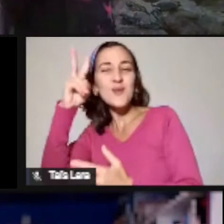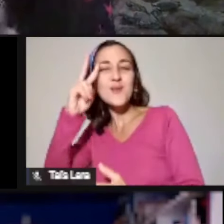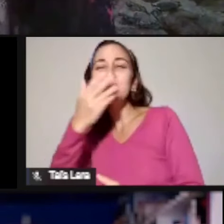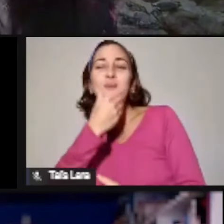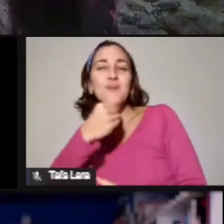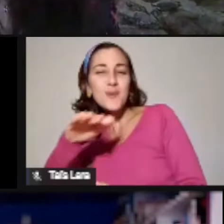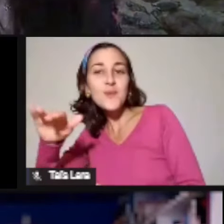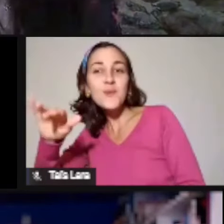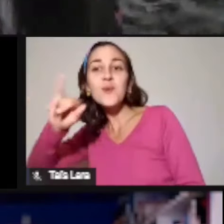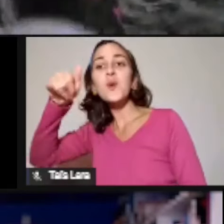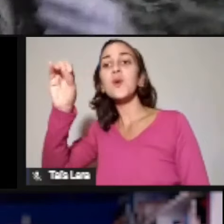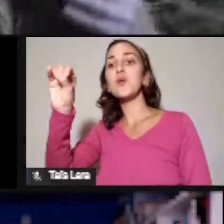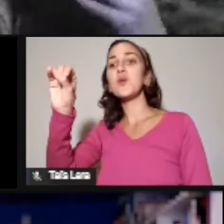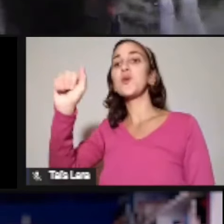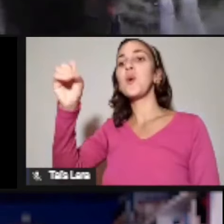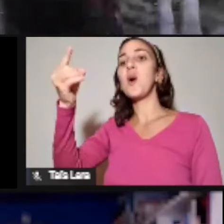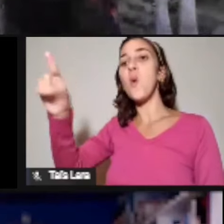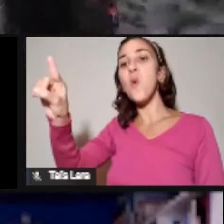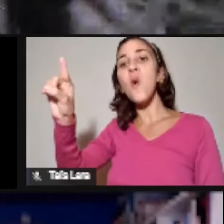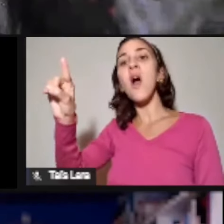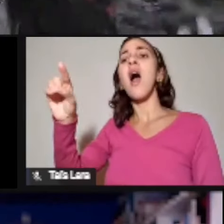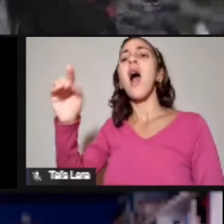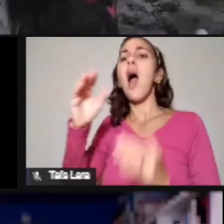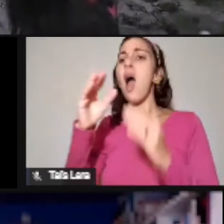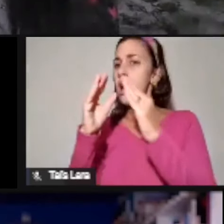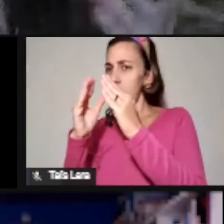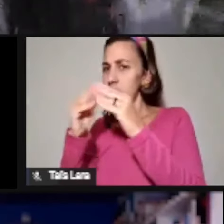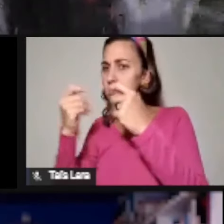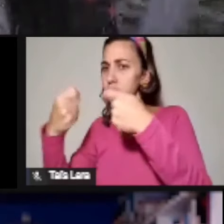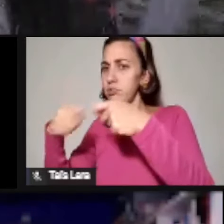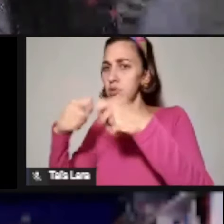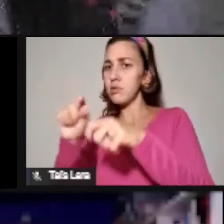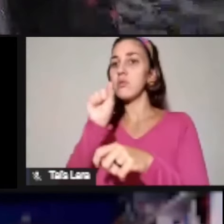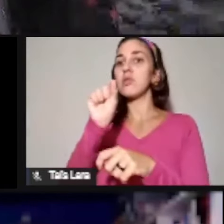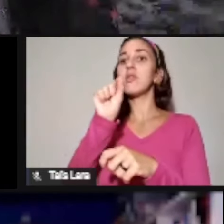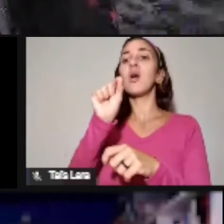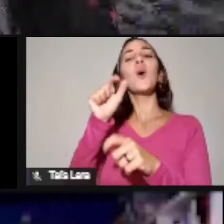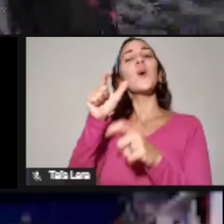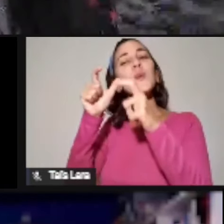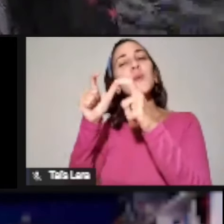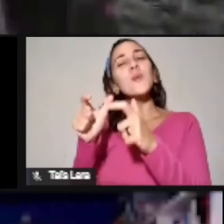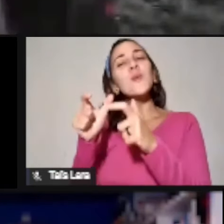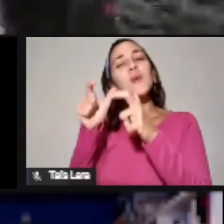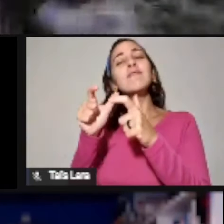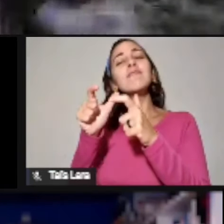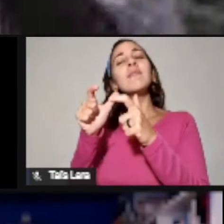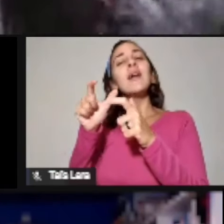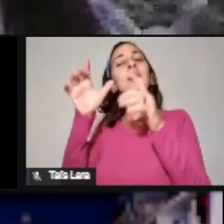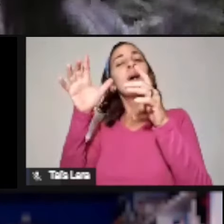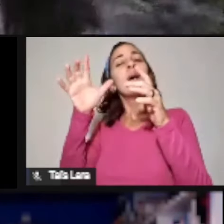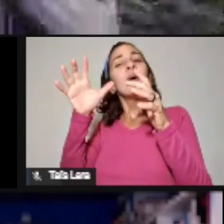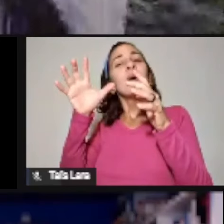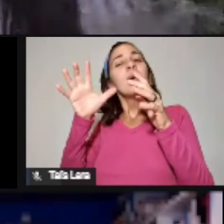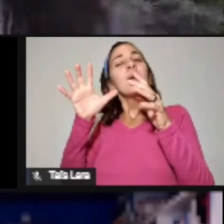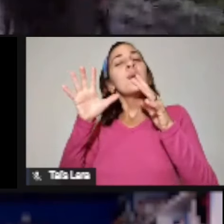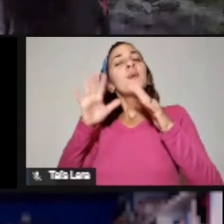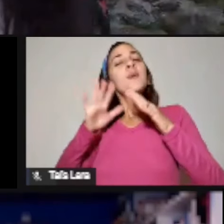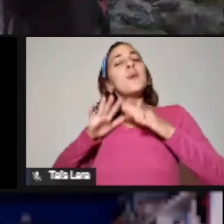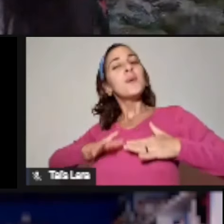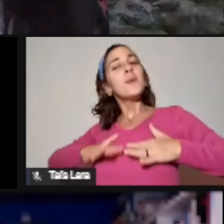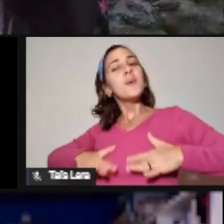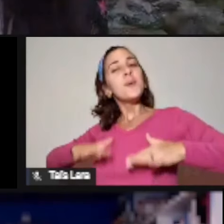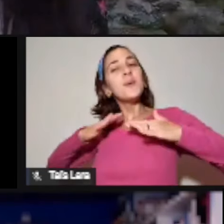o coração. A casa deveria ser isso, e para muitas crianças e muitas famílias não é. Então, para transformar, é